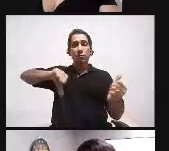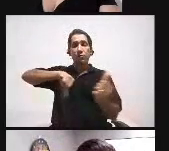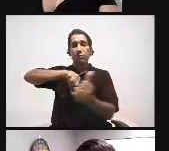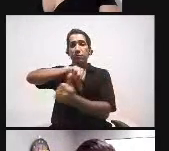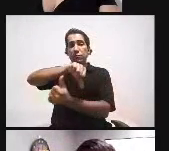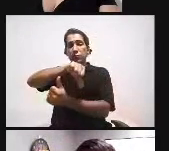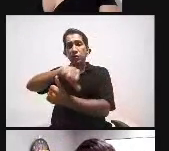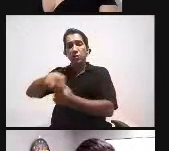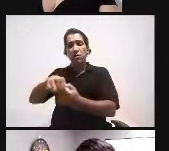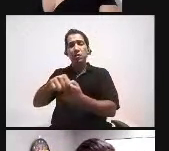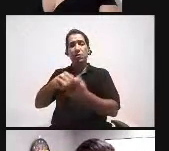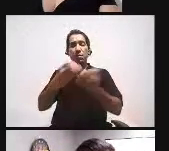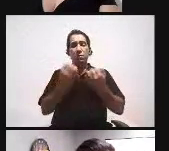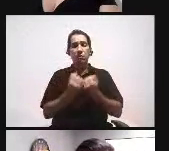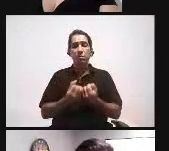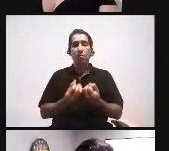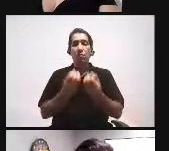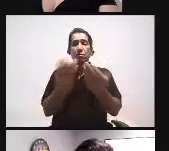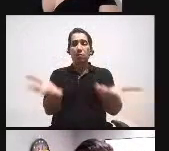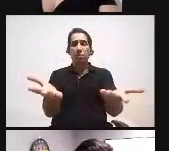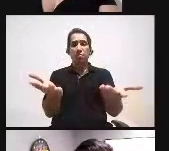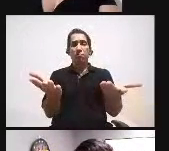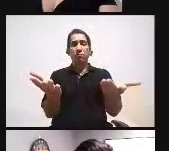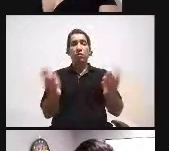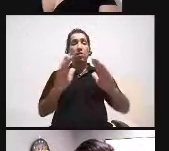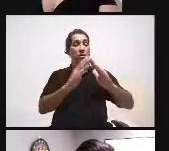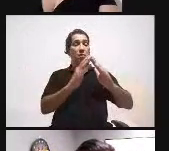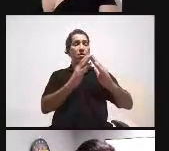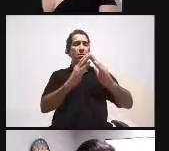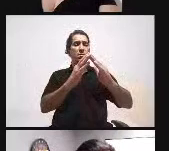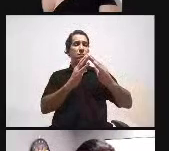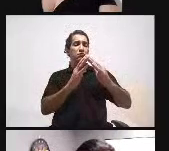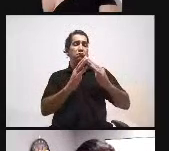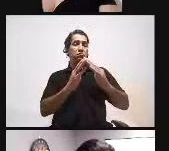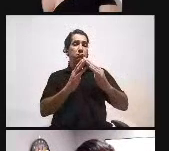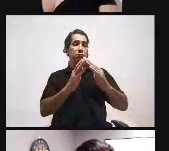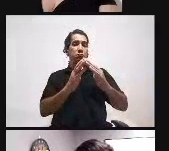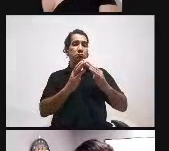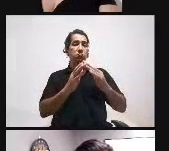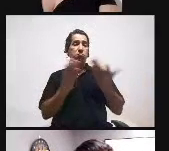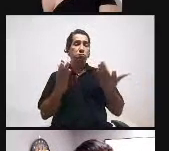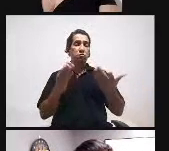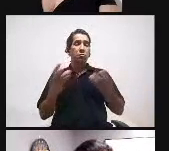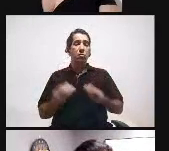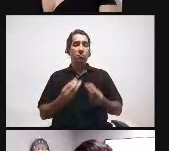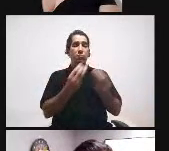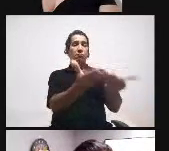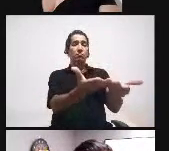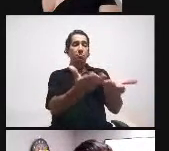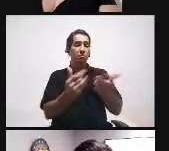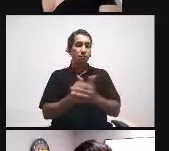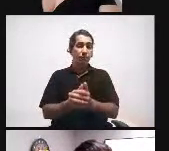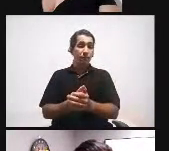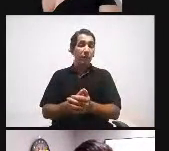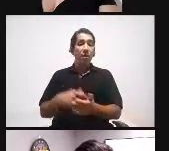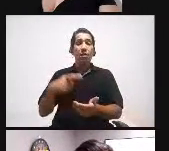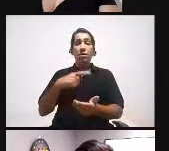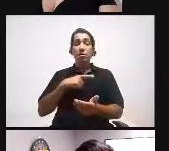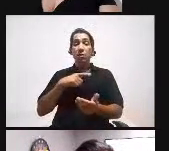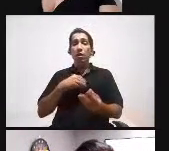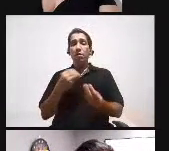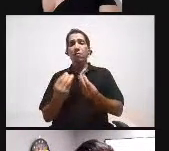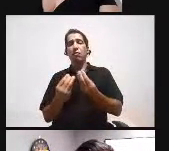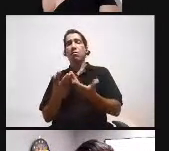também, com agora no tempo da pandemia. Então, objetivamente, é o seguinte, a maneira de fazer sem que eu tenha que,